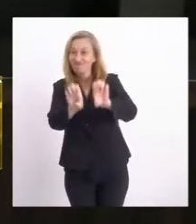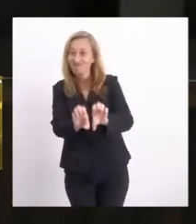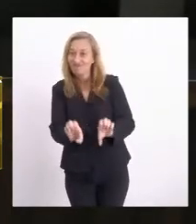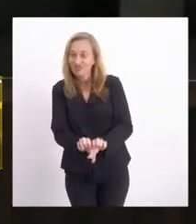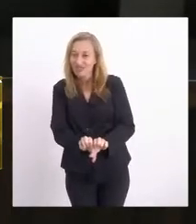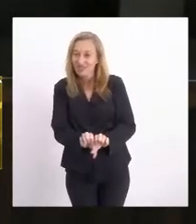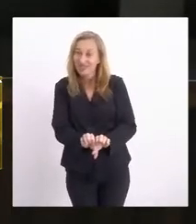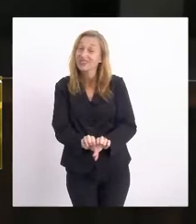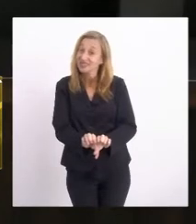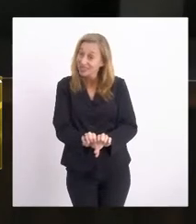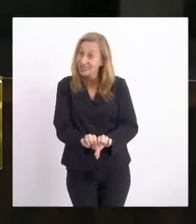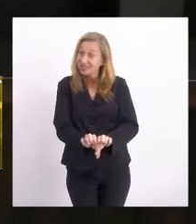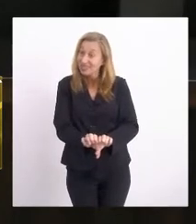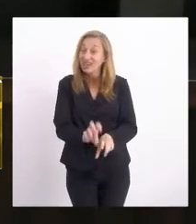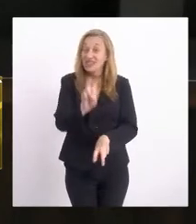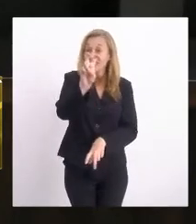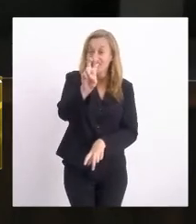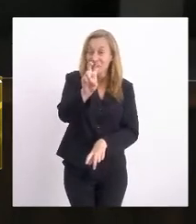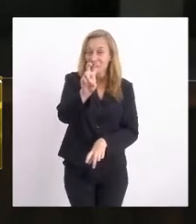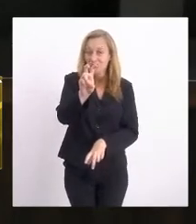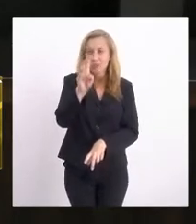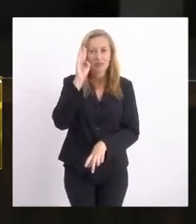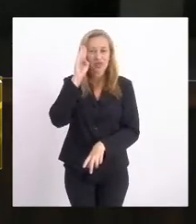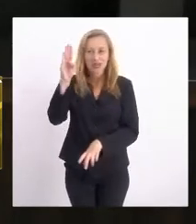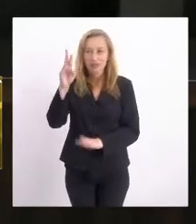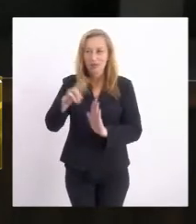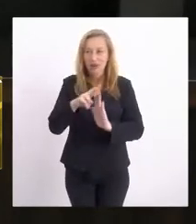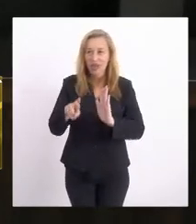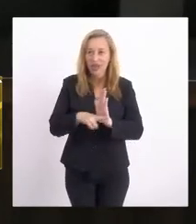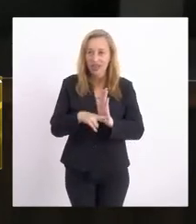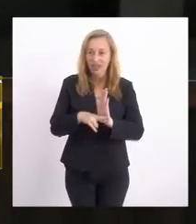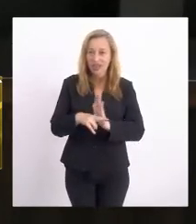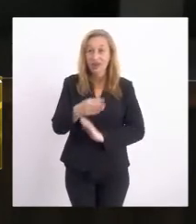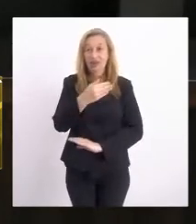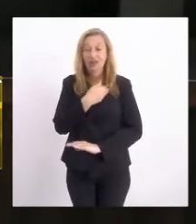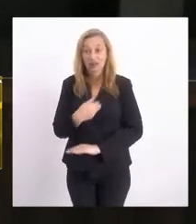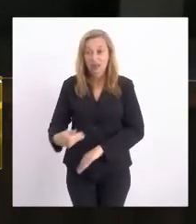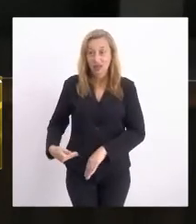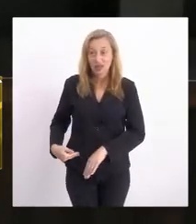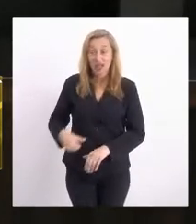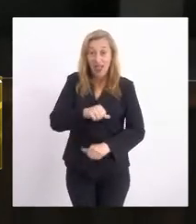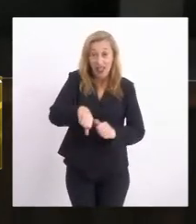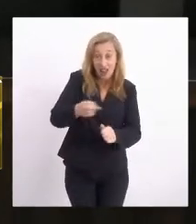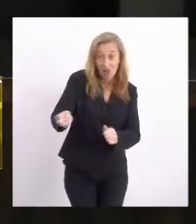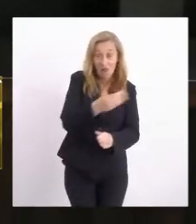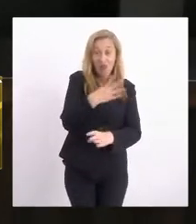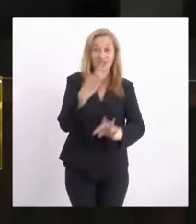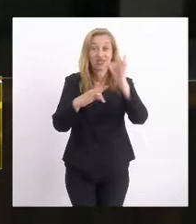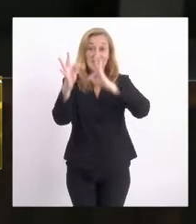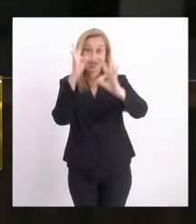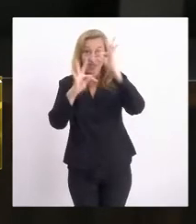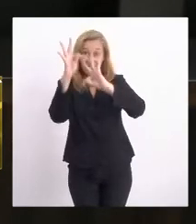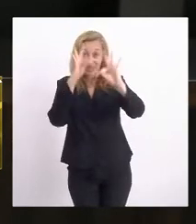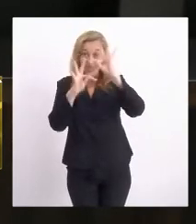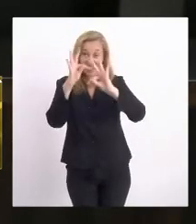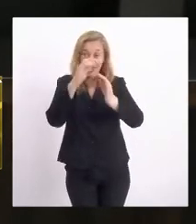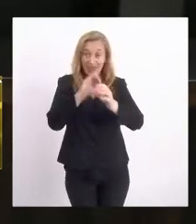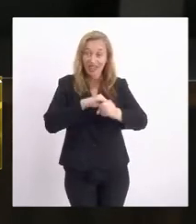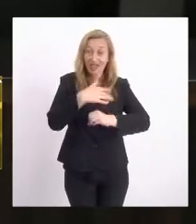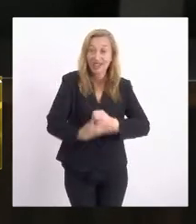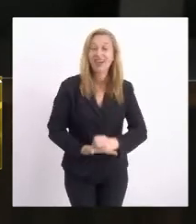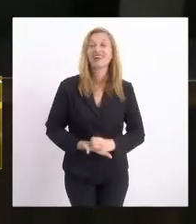EA convergência de cinco Pilares a governança a Inovação a tecnologia A